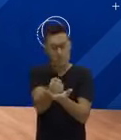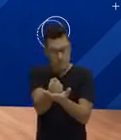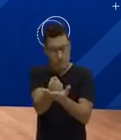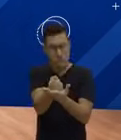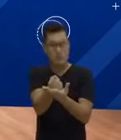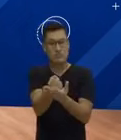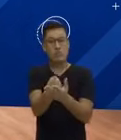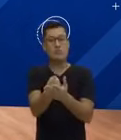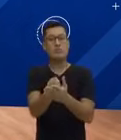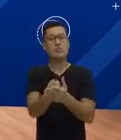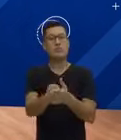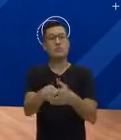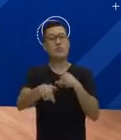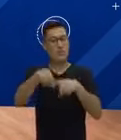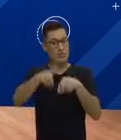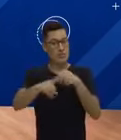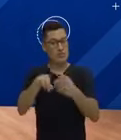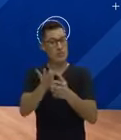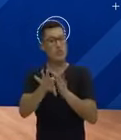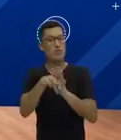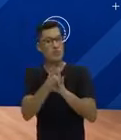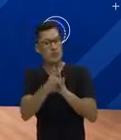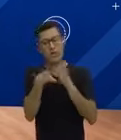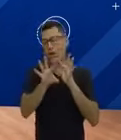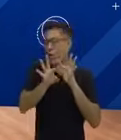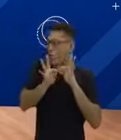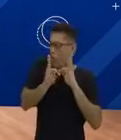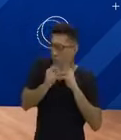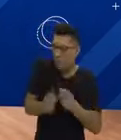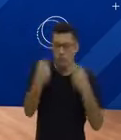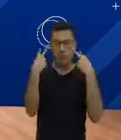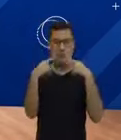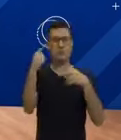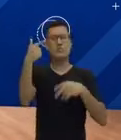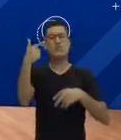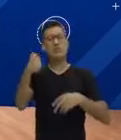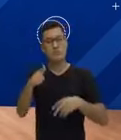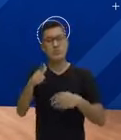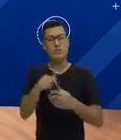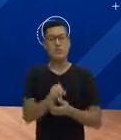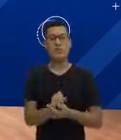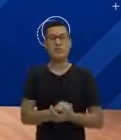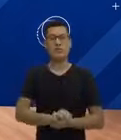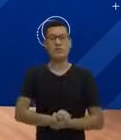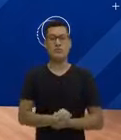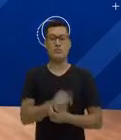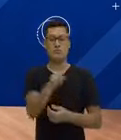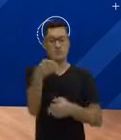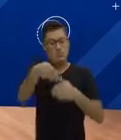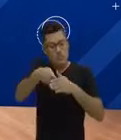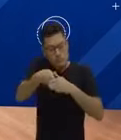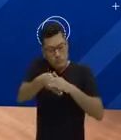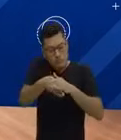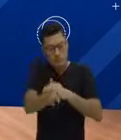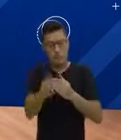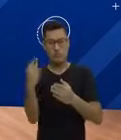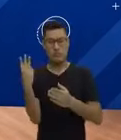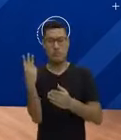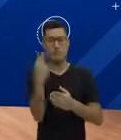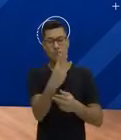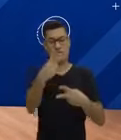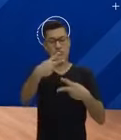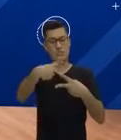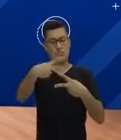acesso não só à aula de hoje, como a todas as outras aulas gravadas, assim como você entrando no site da